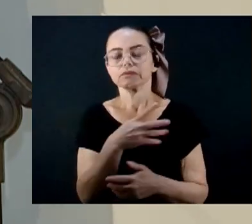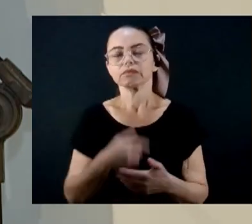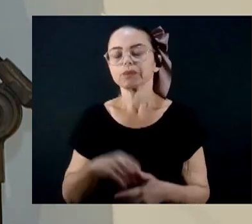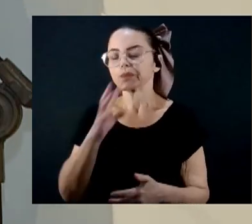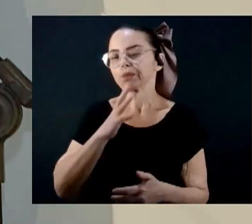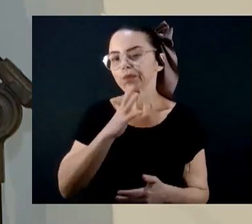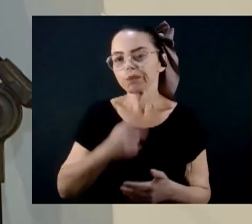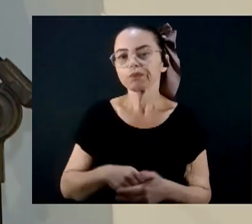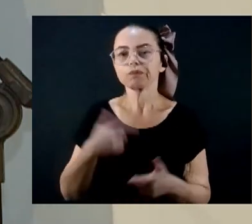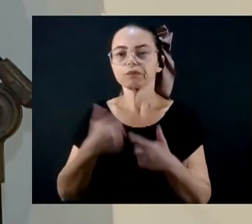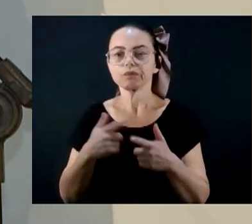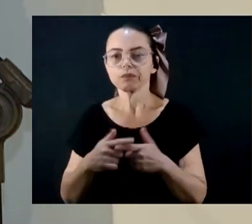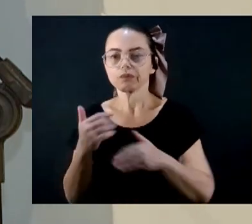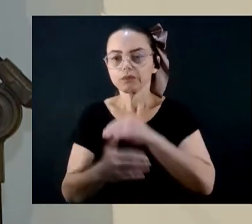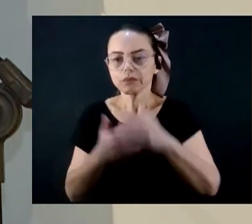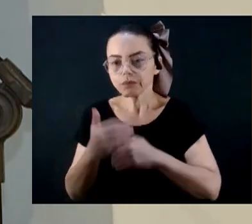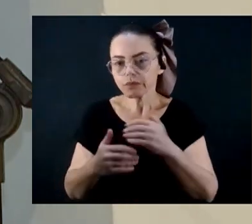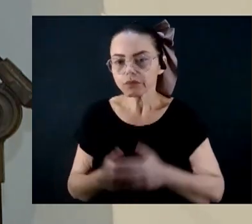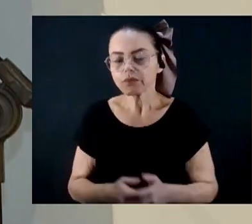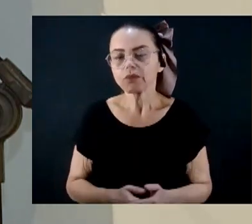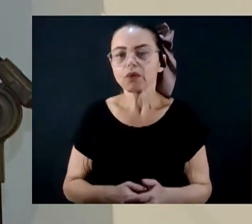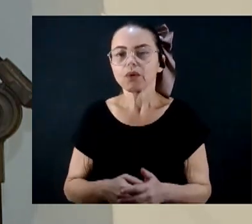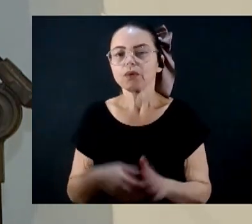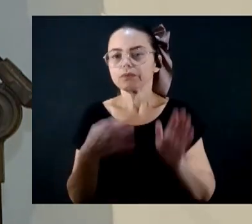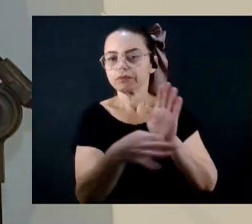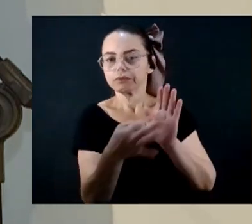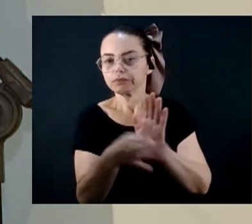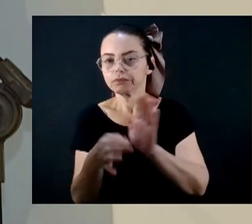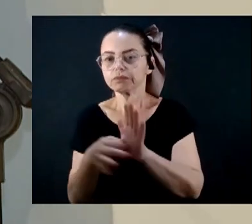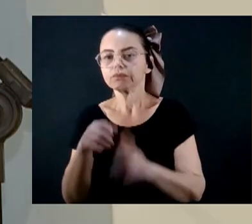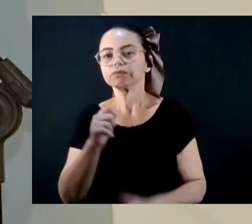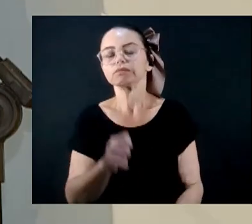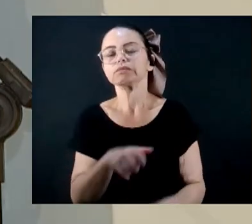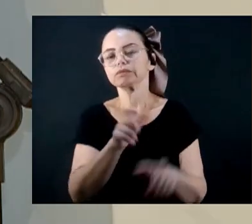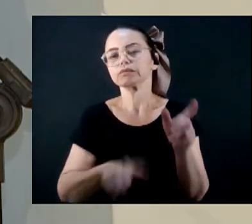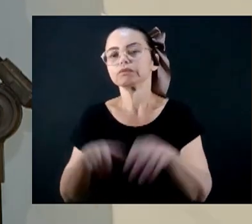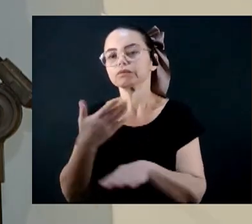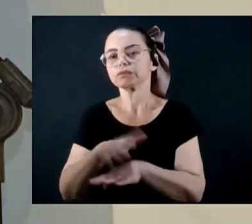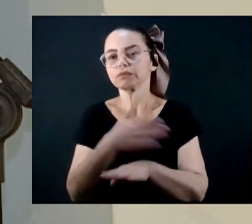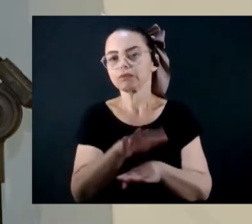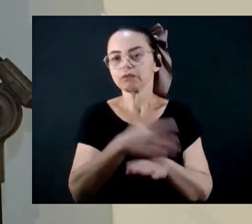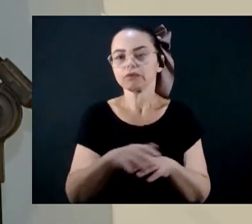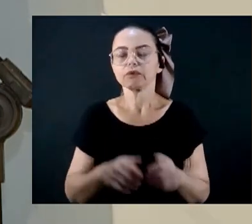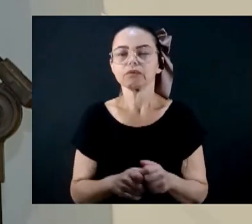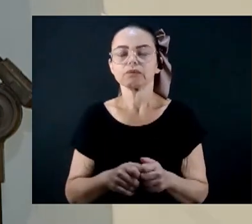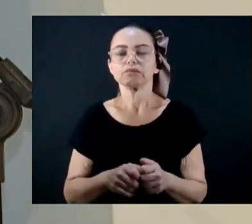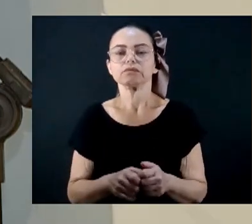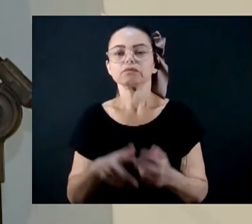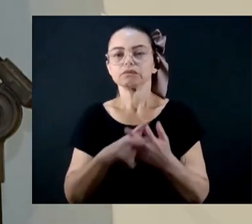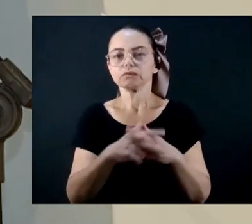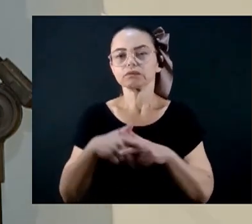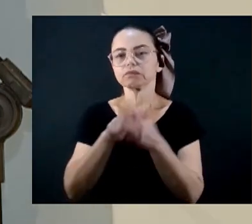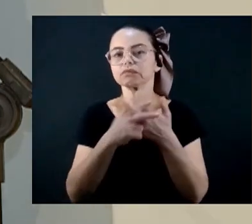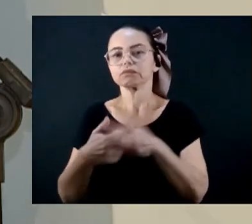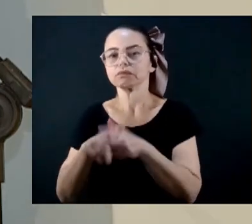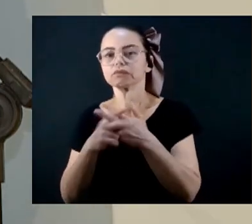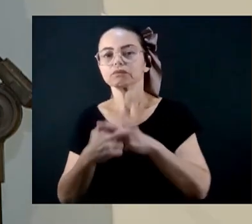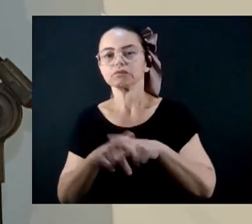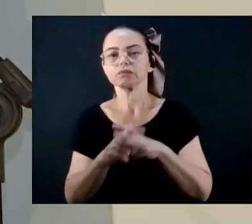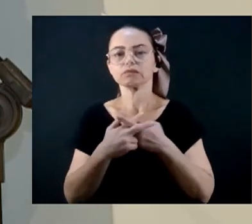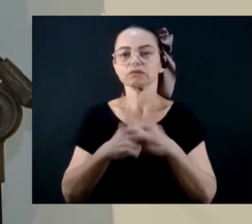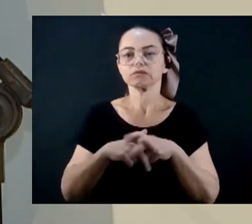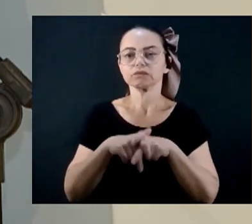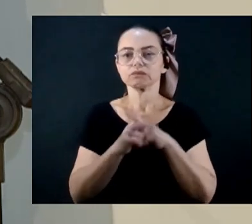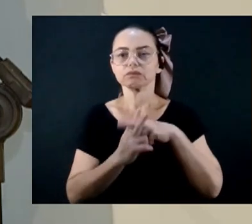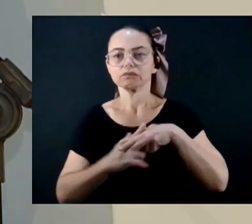vem através da indicação das pessoas que treinam com a gente, né? A gente é um ambiente totalmente familiar lá. Marido